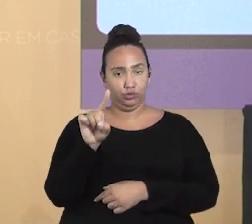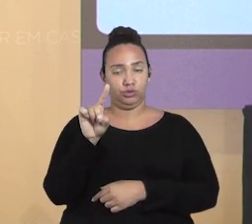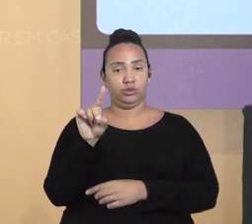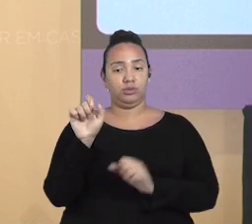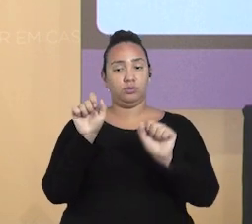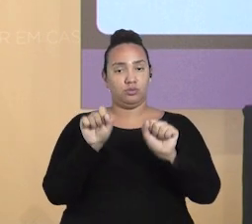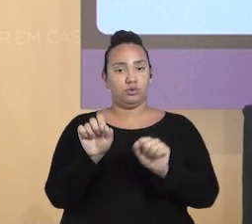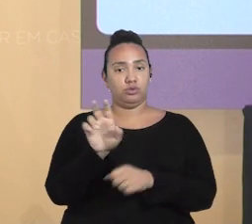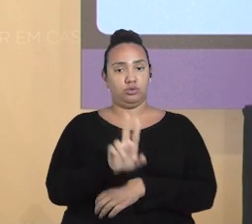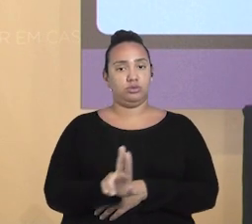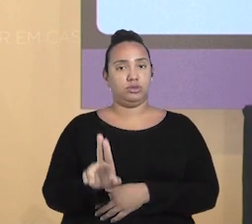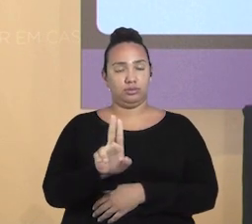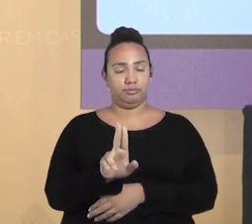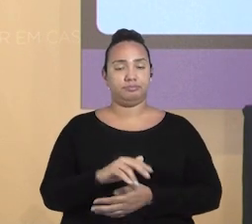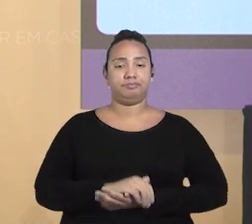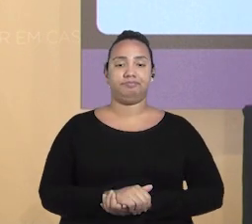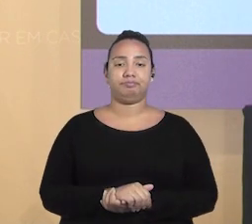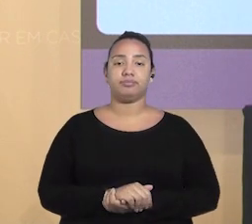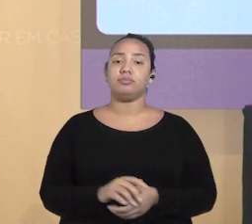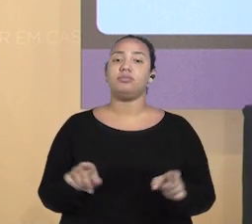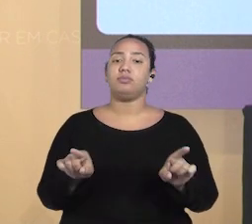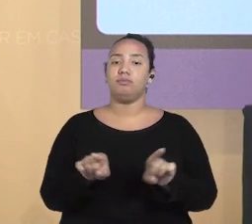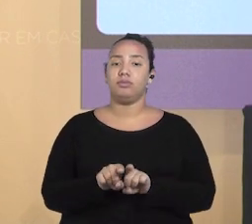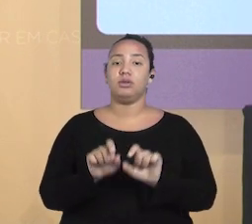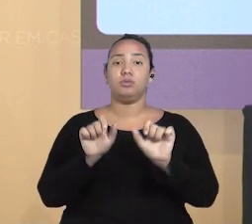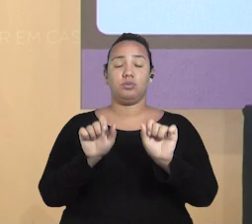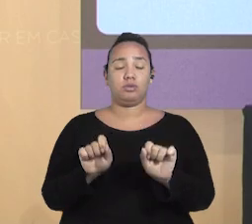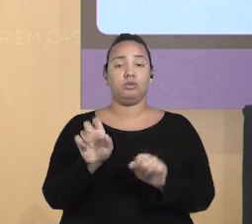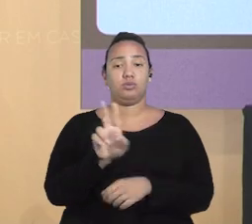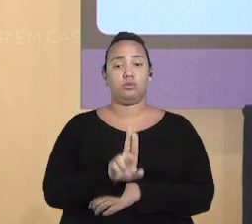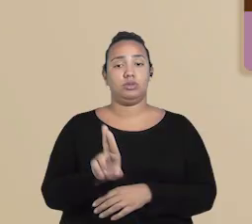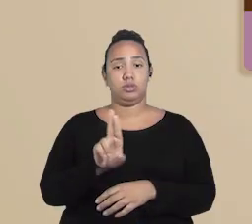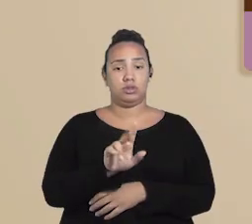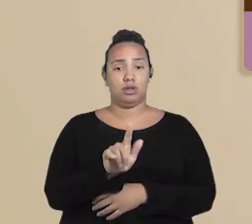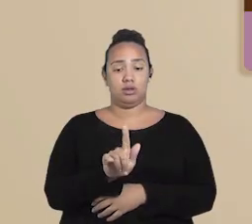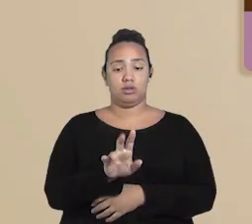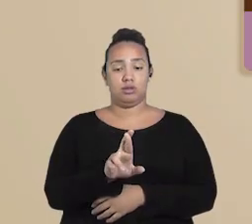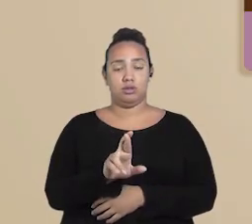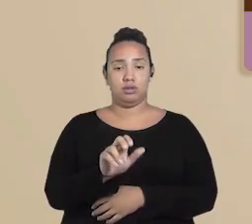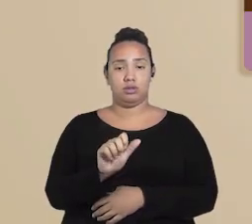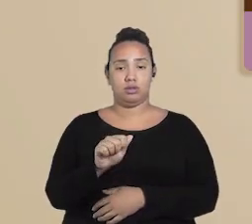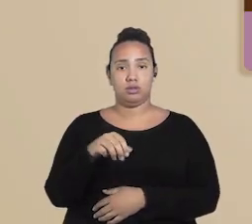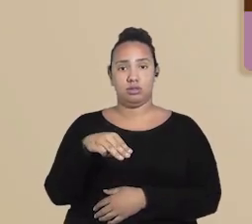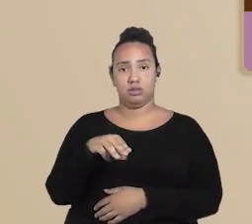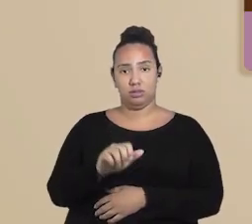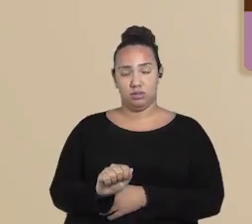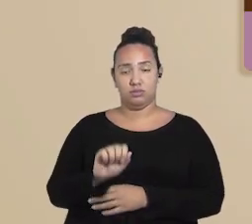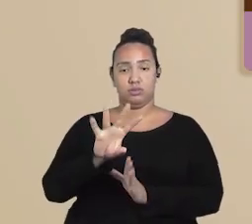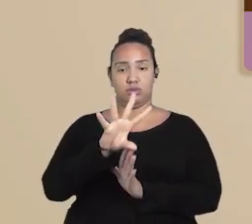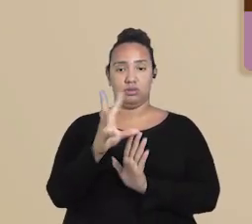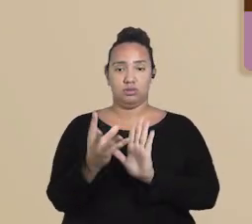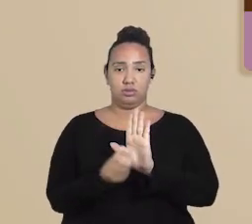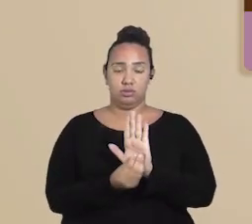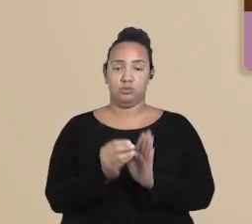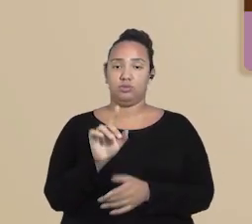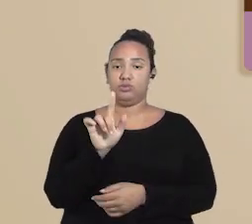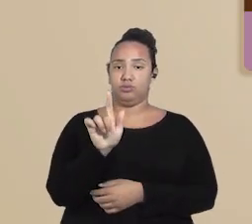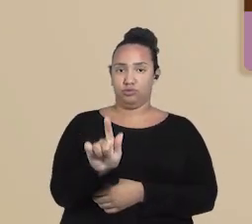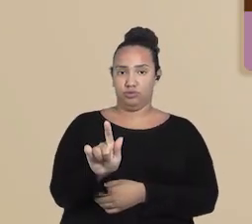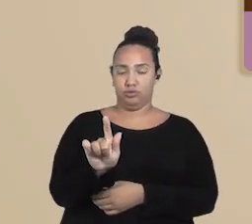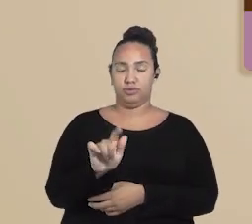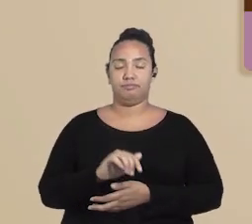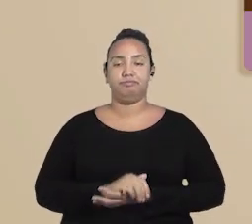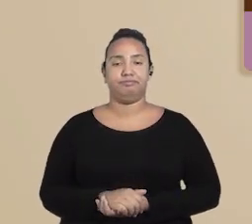validade. Também podemos utilizar a unidade de medida chamada grama, cujo símbolo é G,